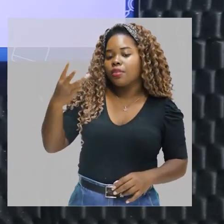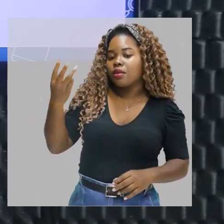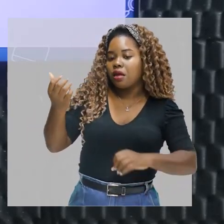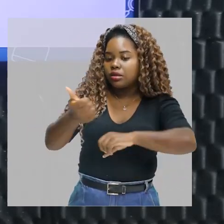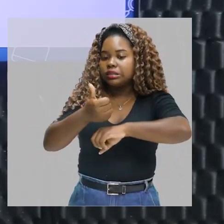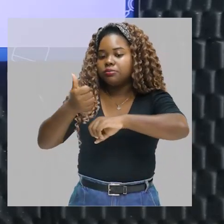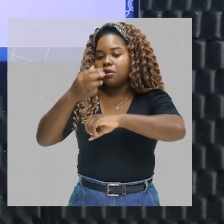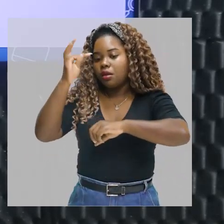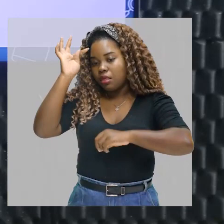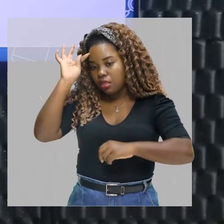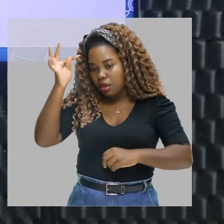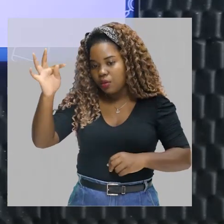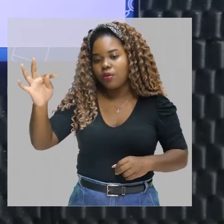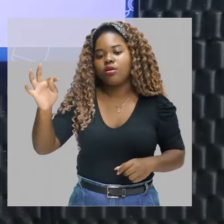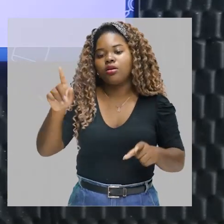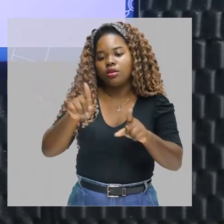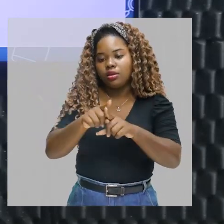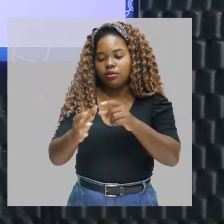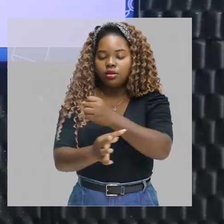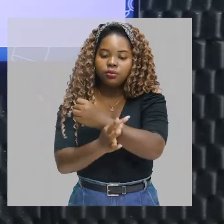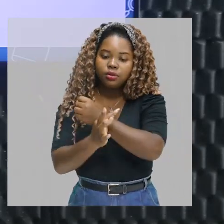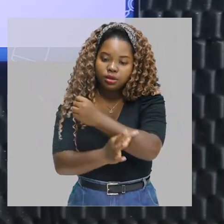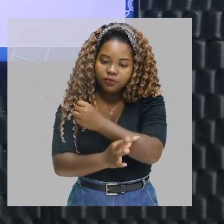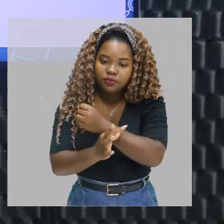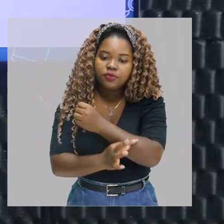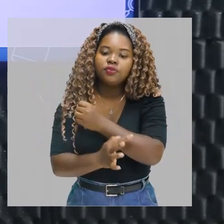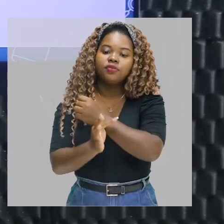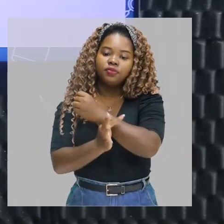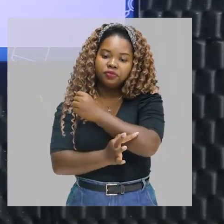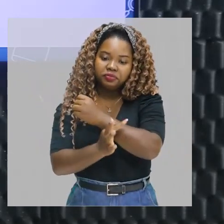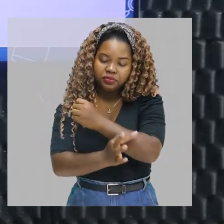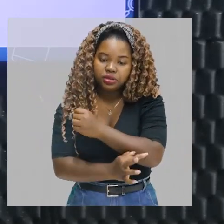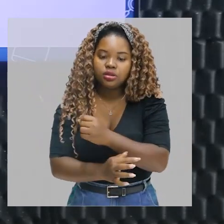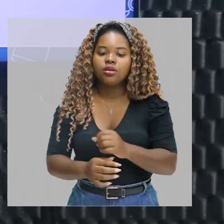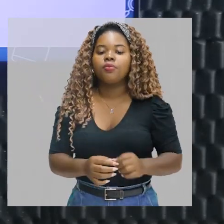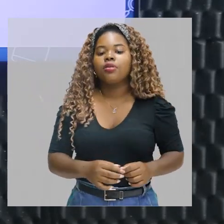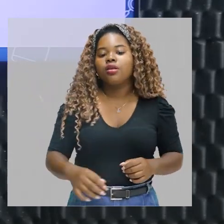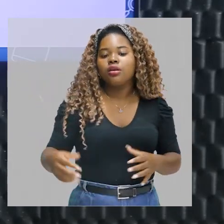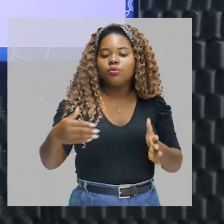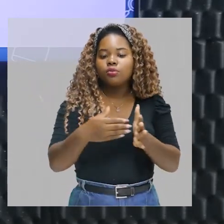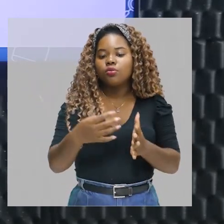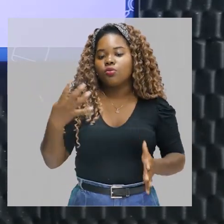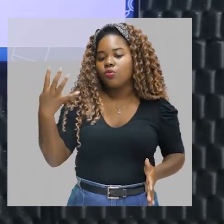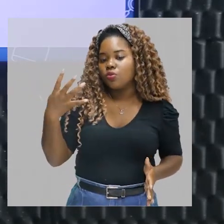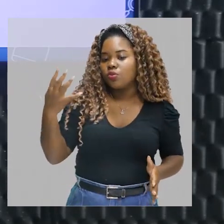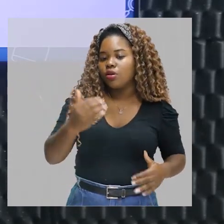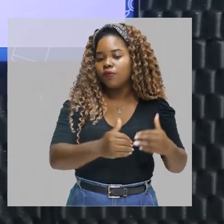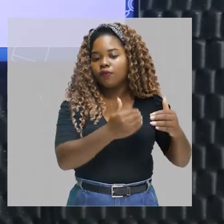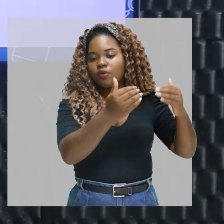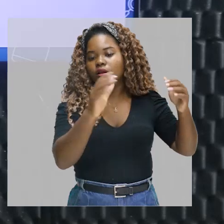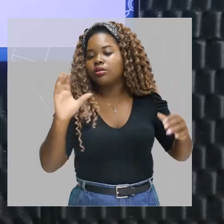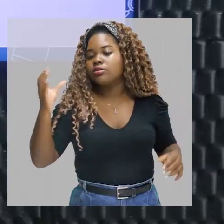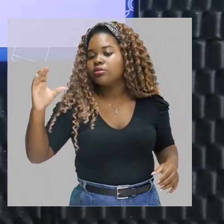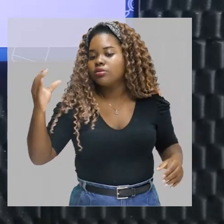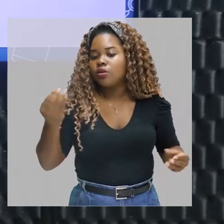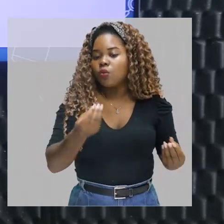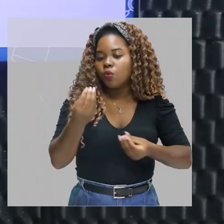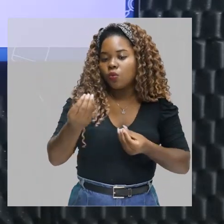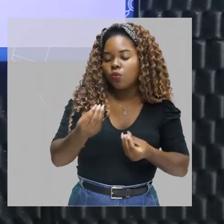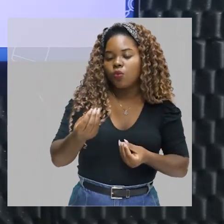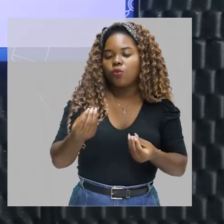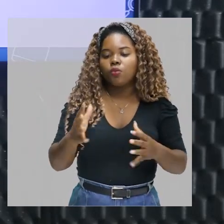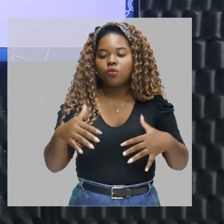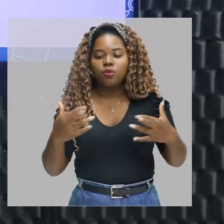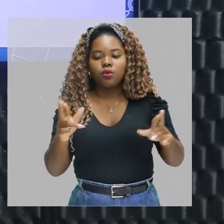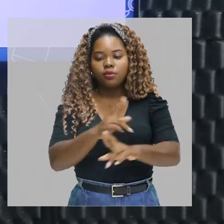teorias, né, da física, né, da física e vamos ver a evolução científica, como é que ela se deu e